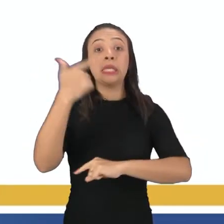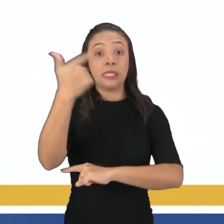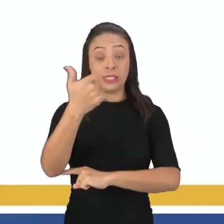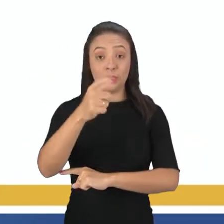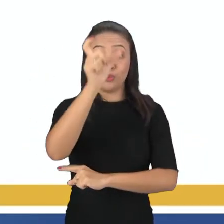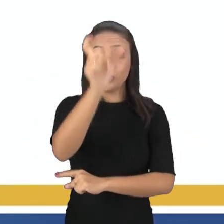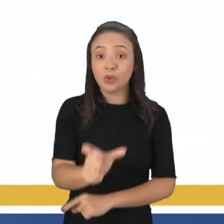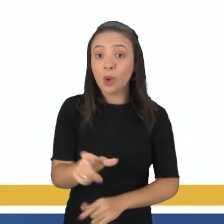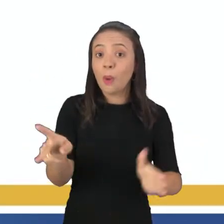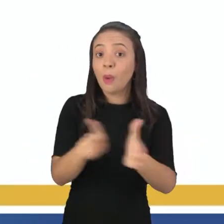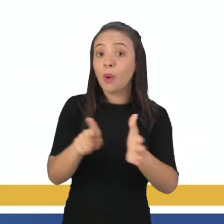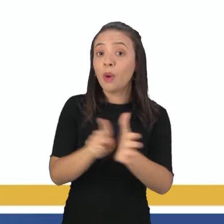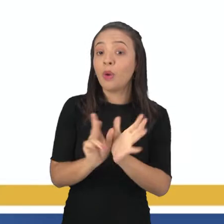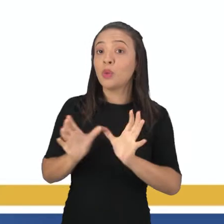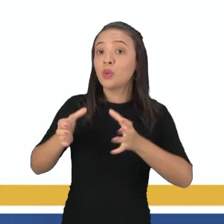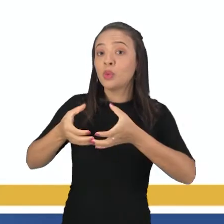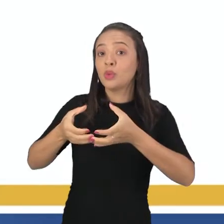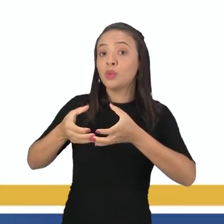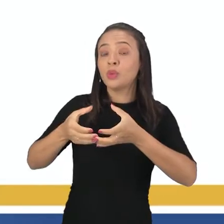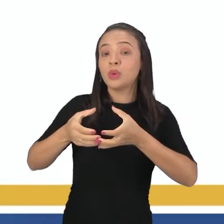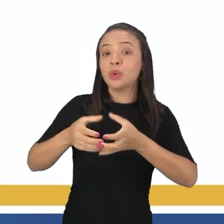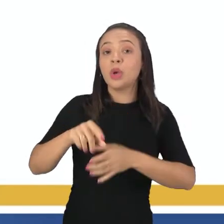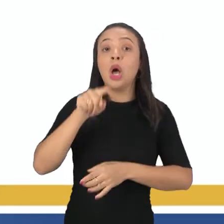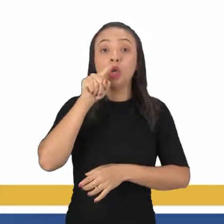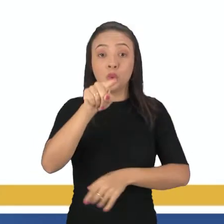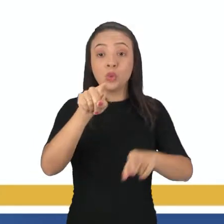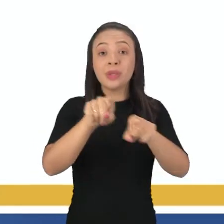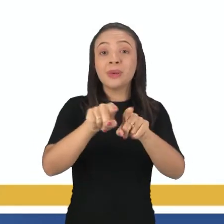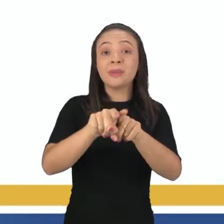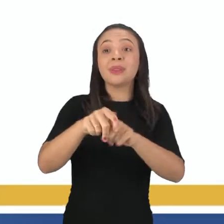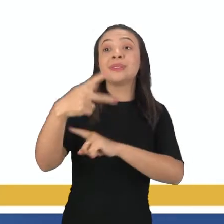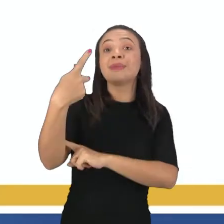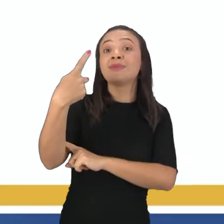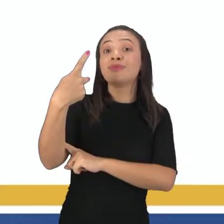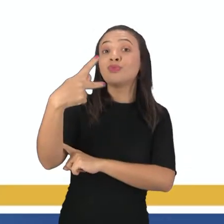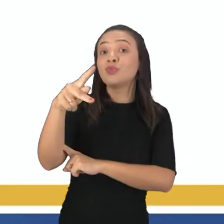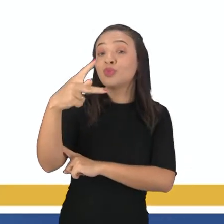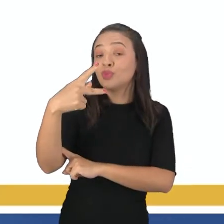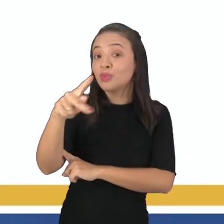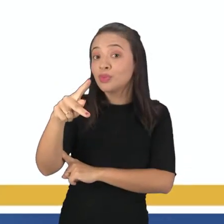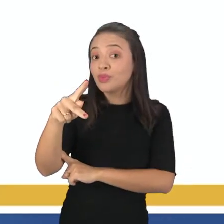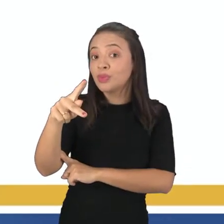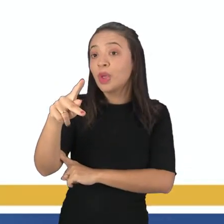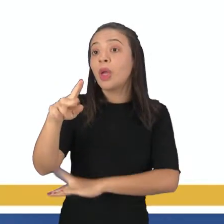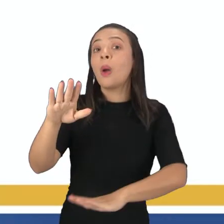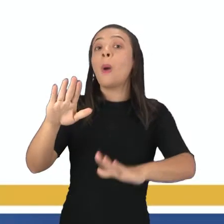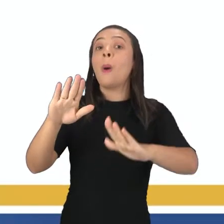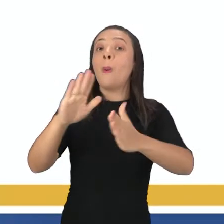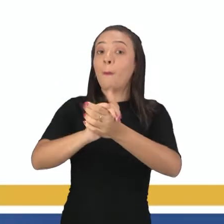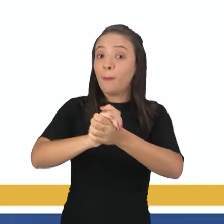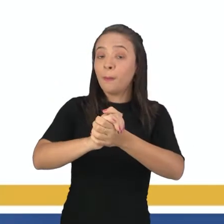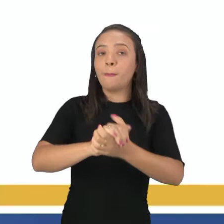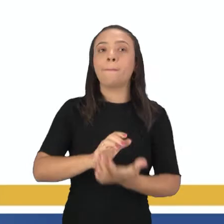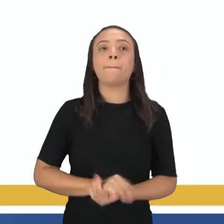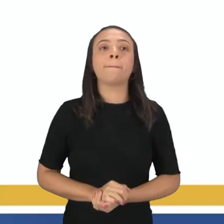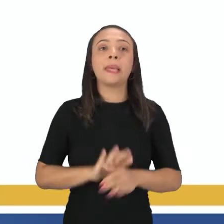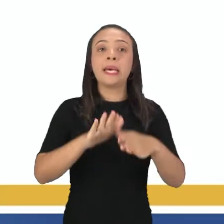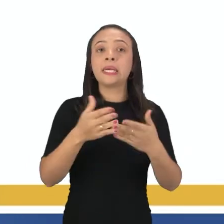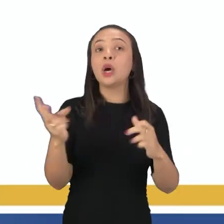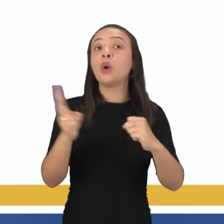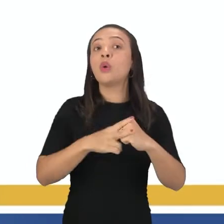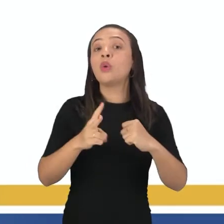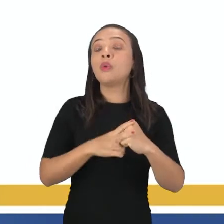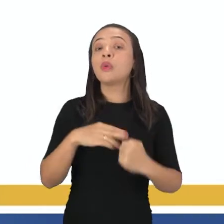segundas pessoas do plural, tu e teu marido, ok? Então, o verbo gostar